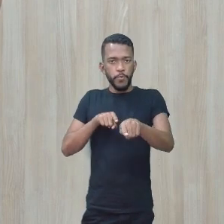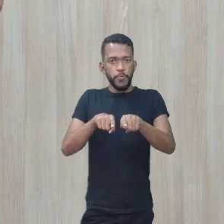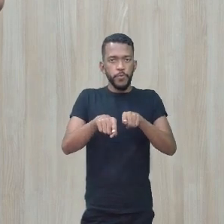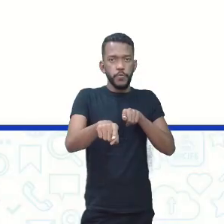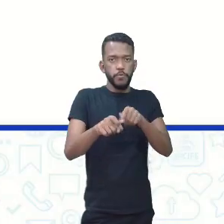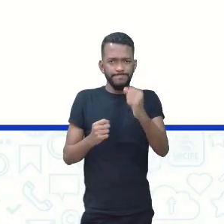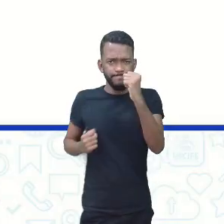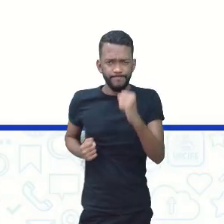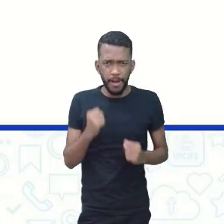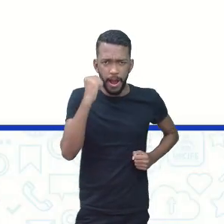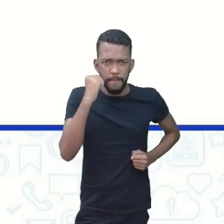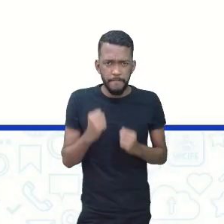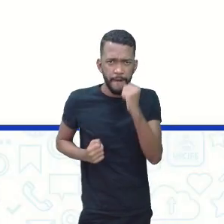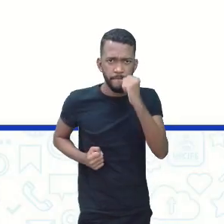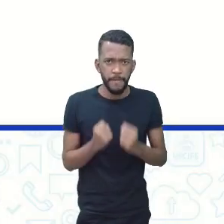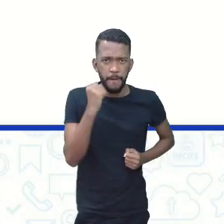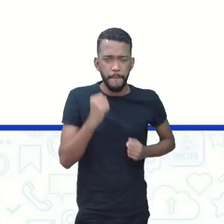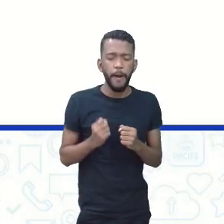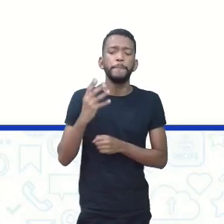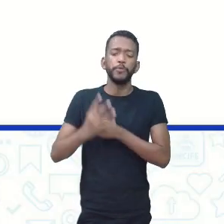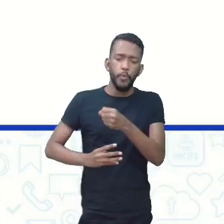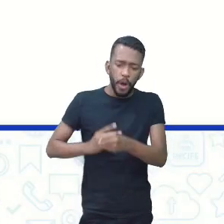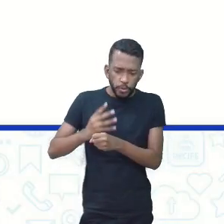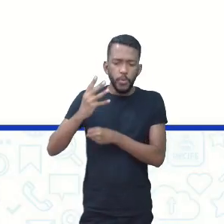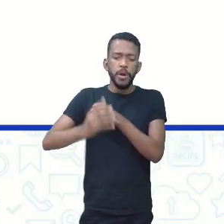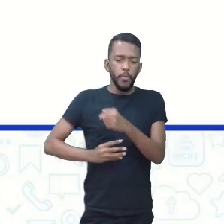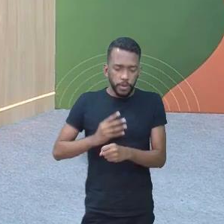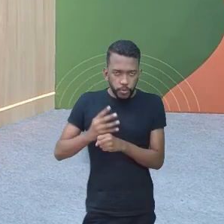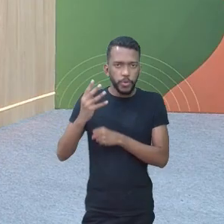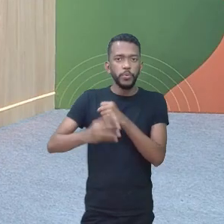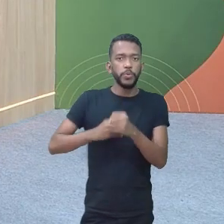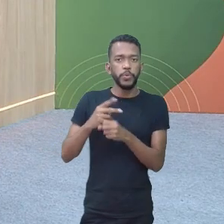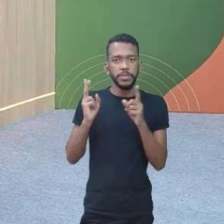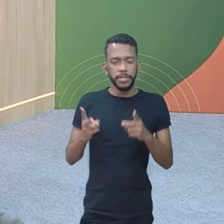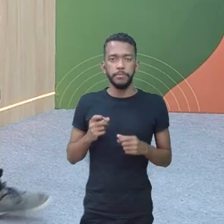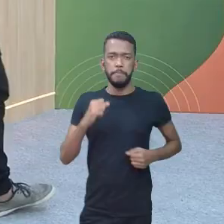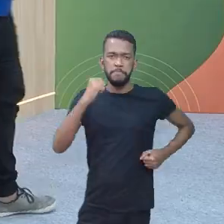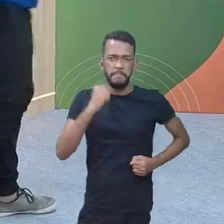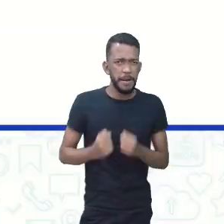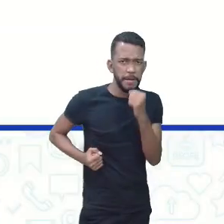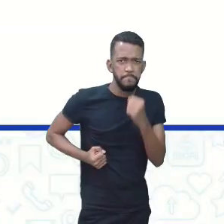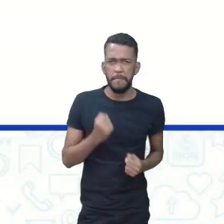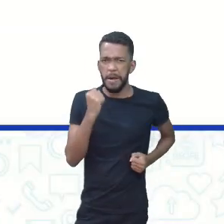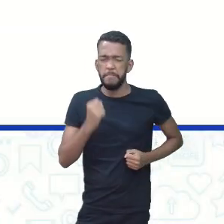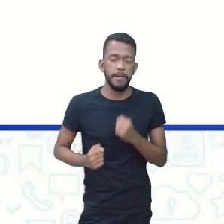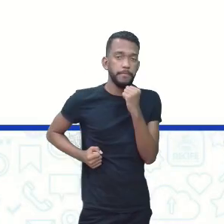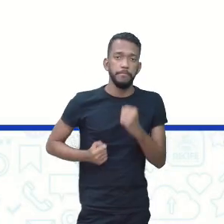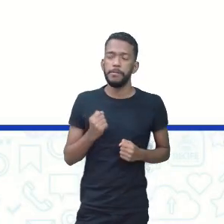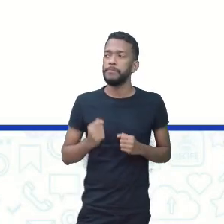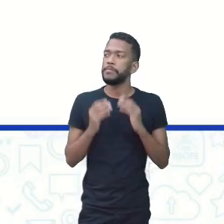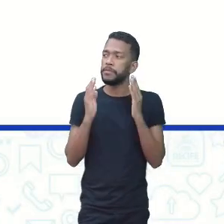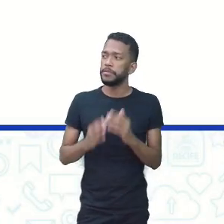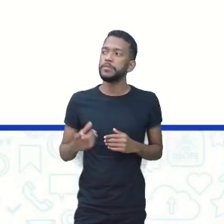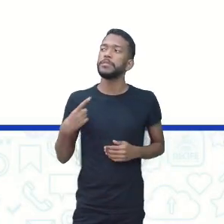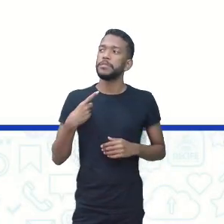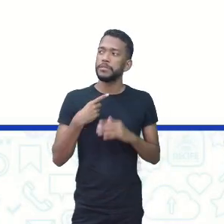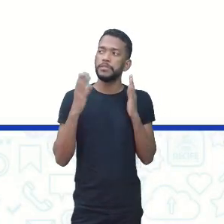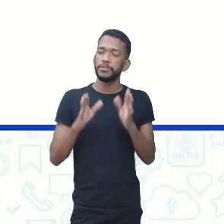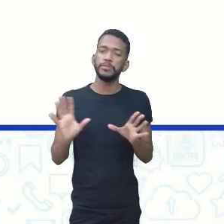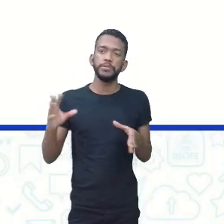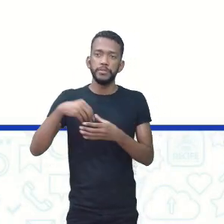corrida, e aí de 4 em 4 anos também eles faziam isso. E posteriormente, a gente foram